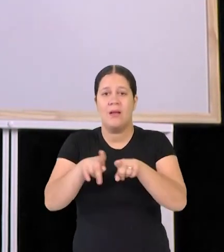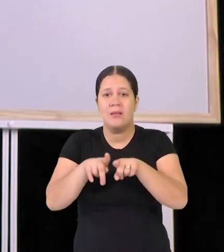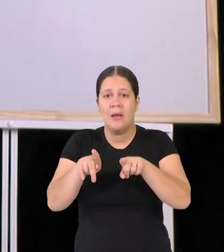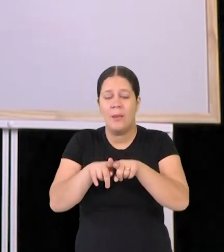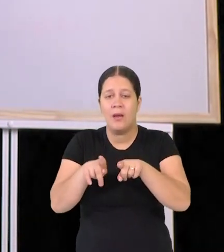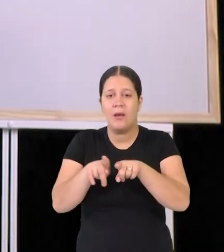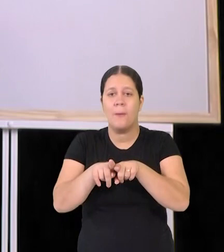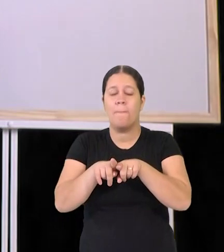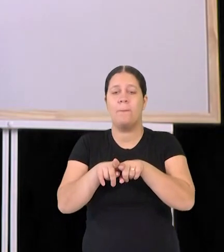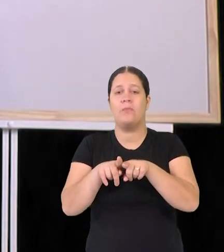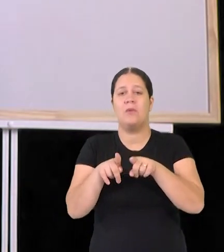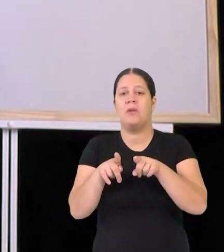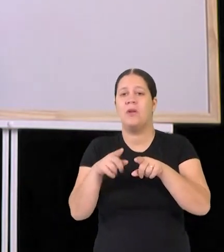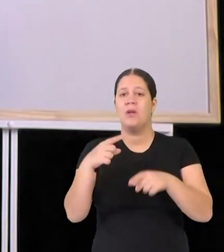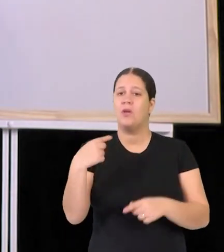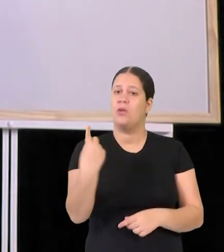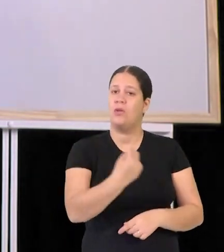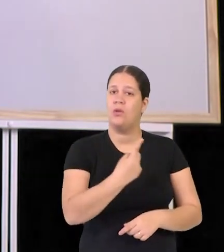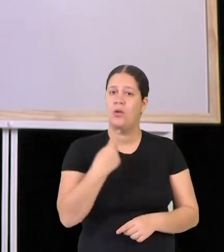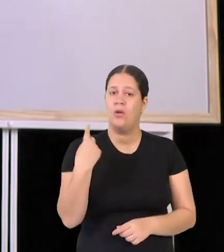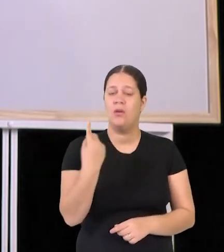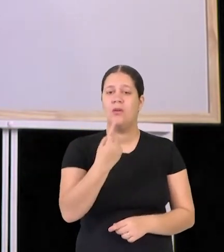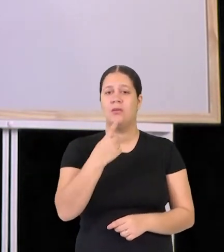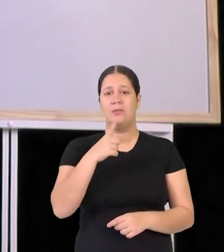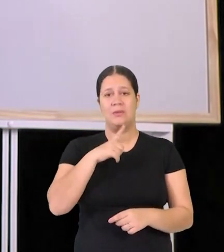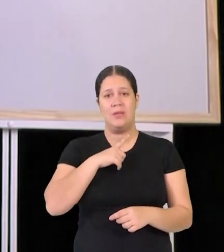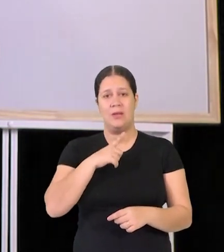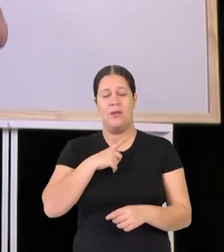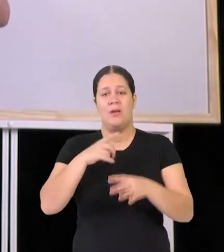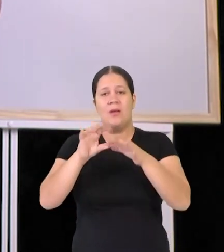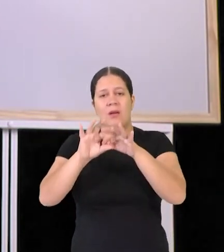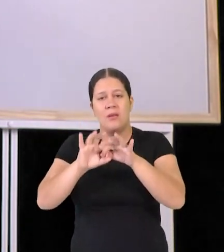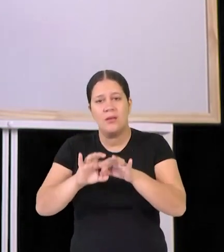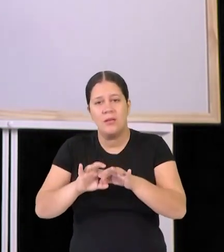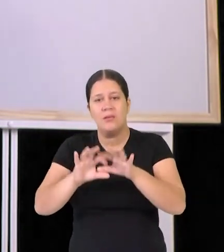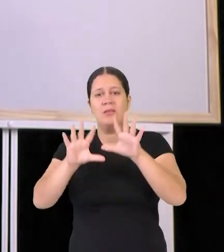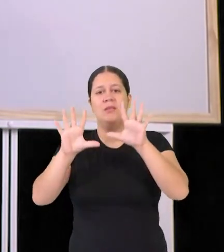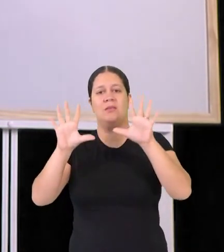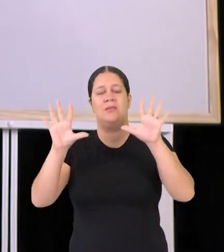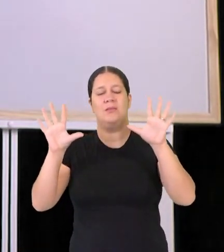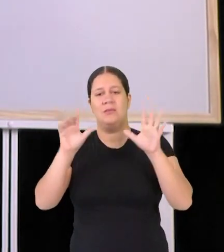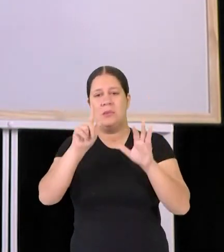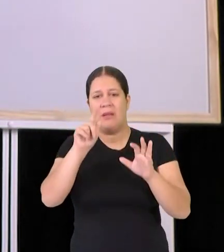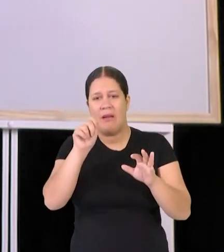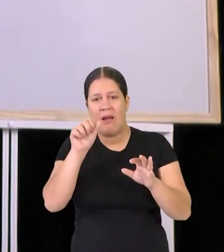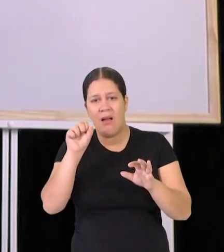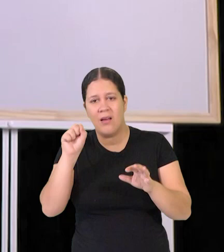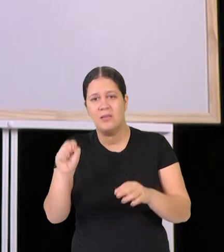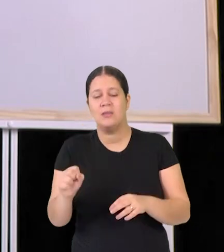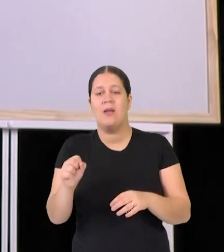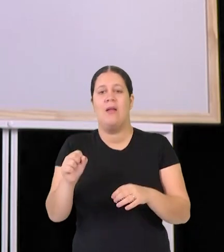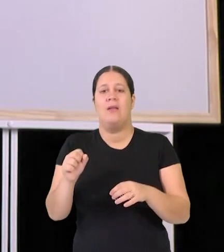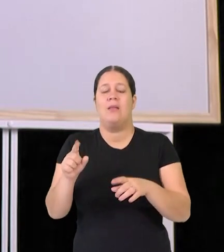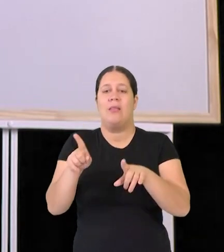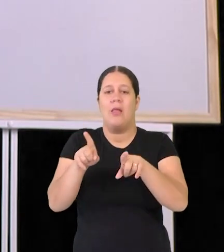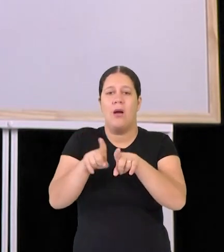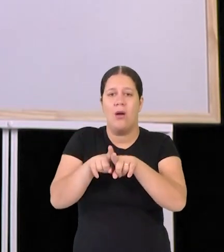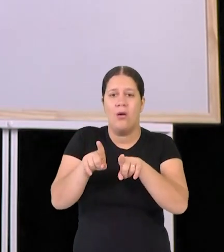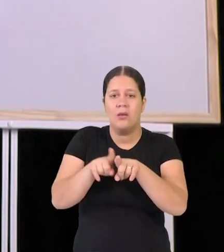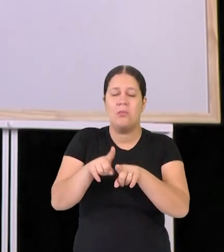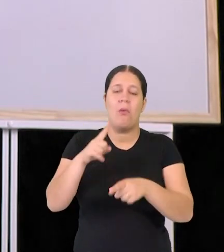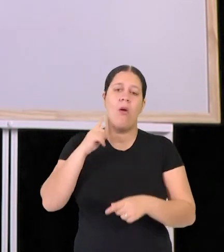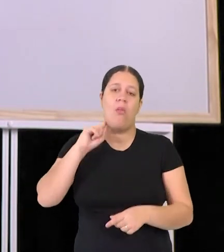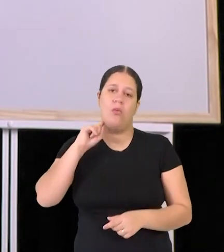dessa queima de combustíveis, a gente tem a liberação de gases, a emissão de gases. E muitos desses